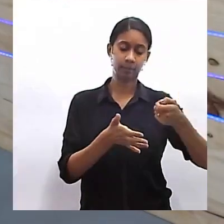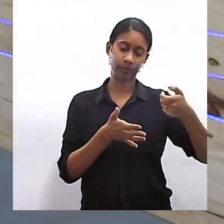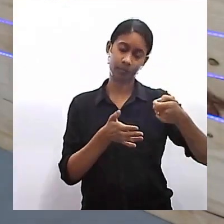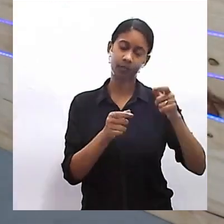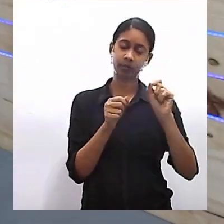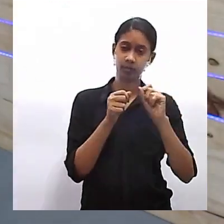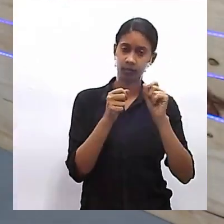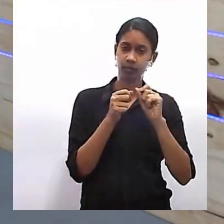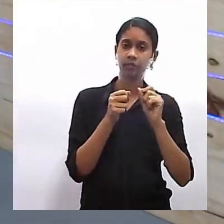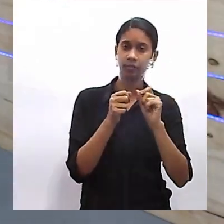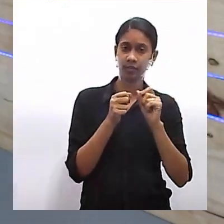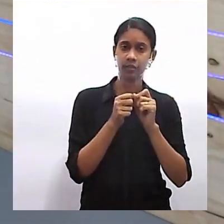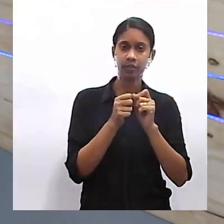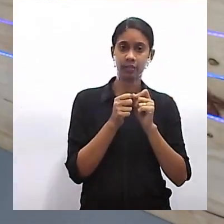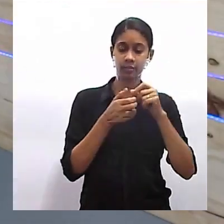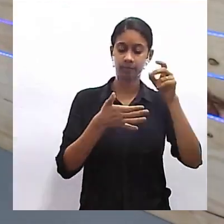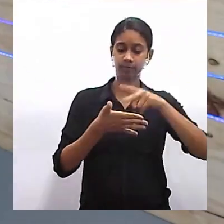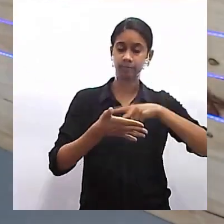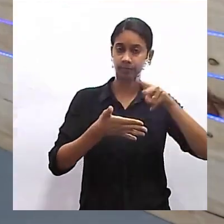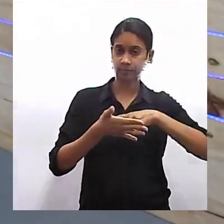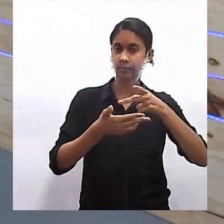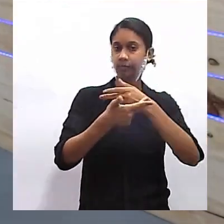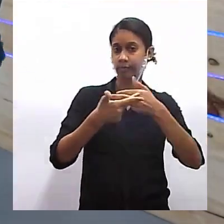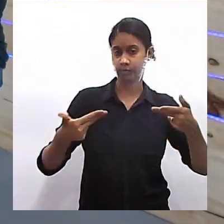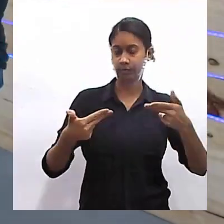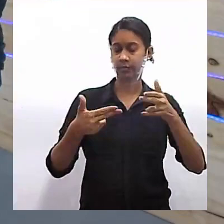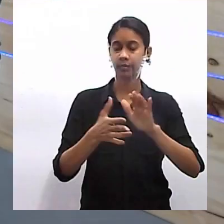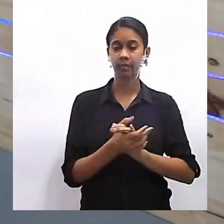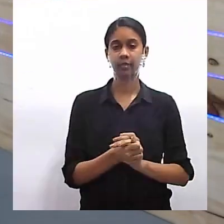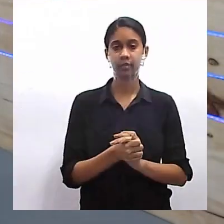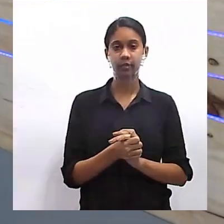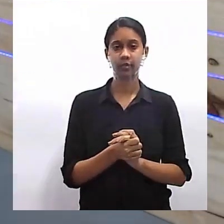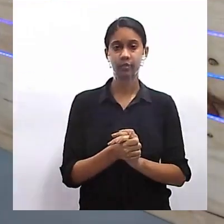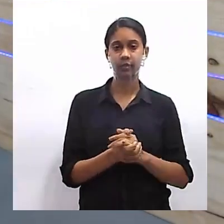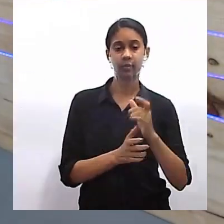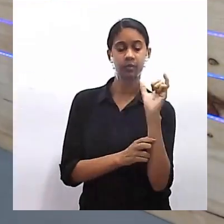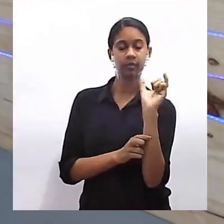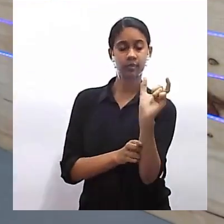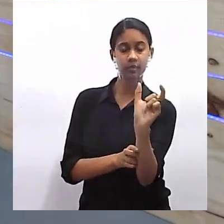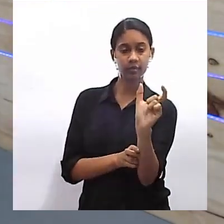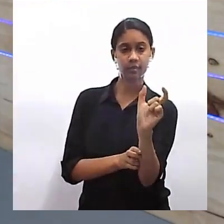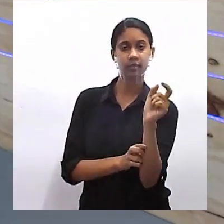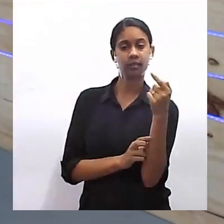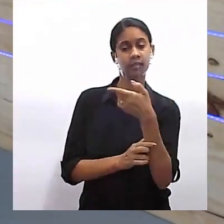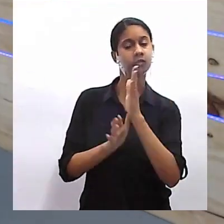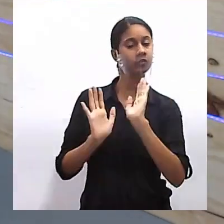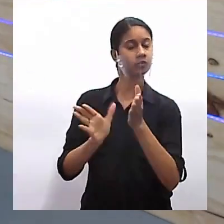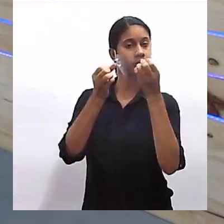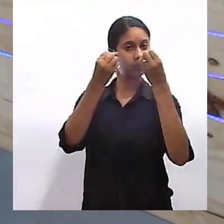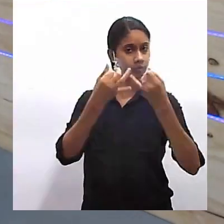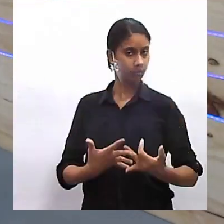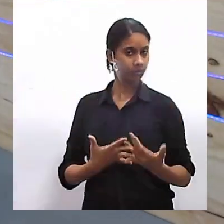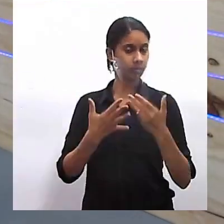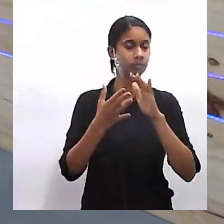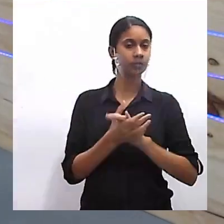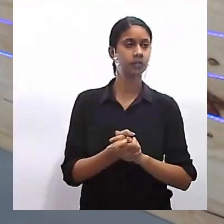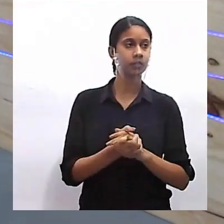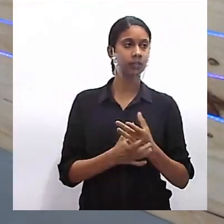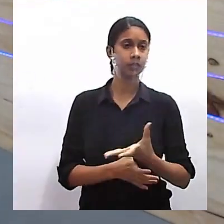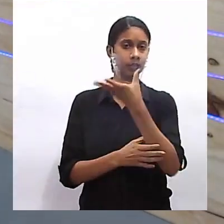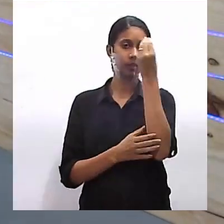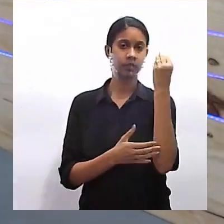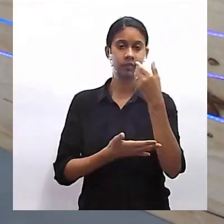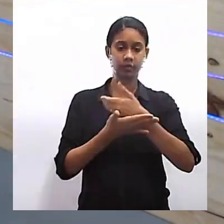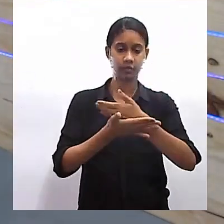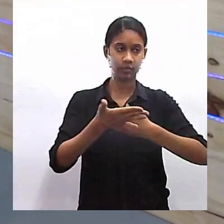a gente estar fazendo a leitura do material através das etiquetas que Jorge frisou e esquecer um pouco da nota